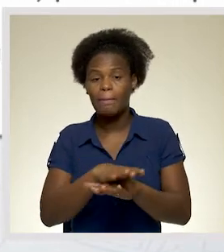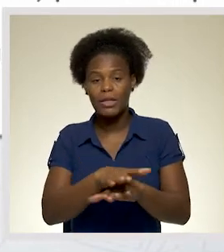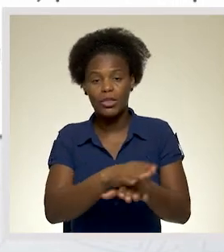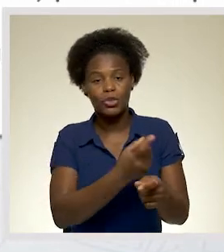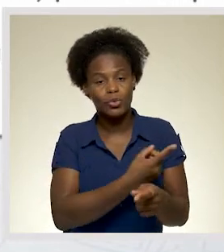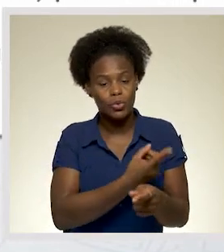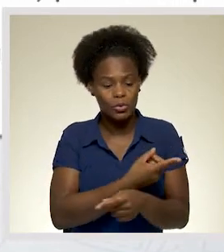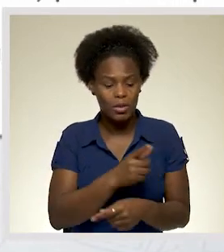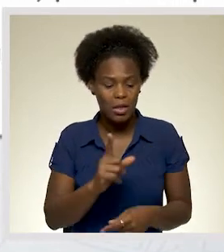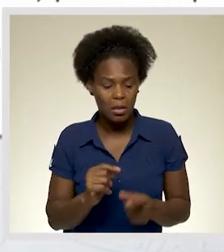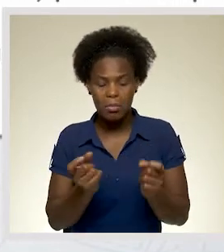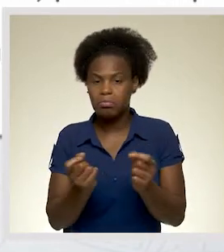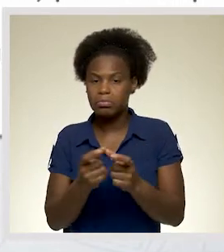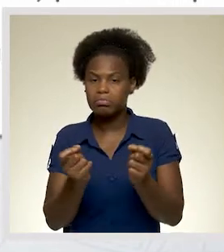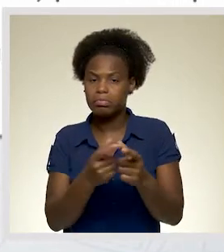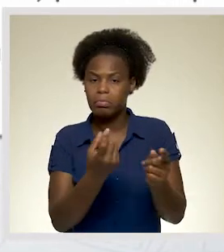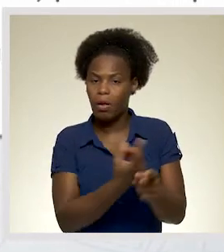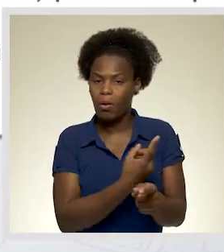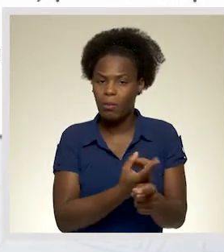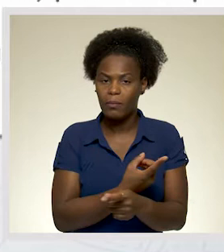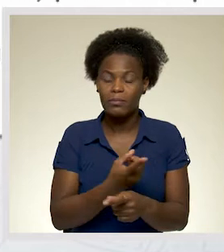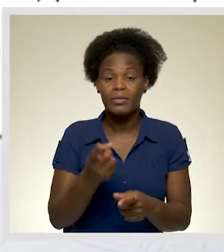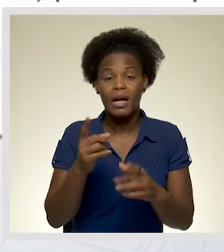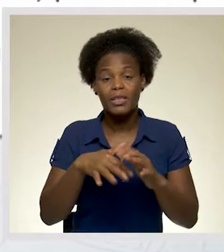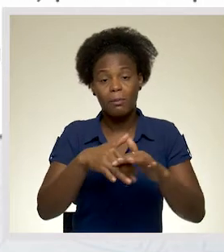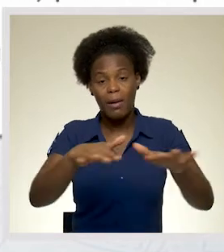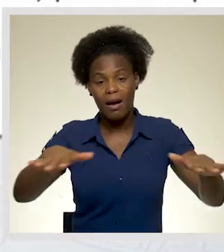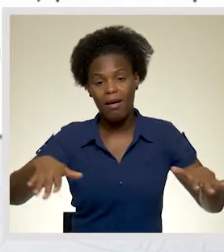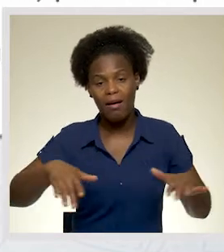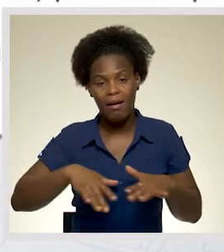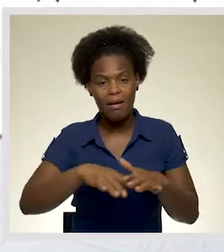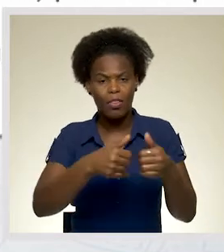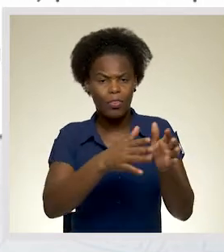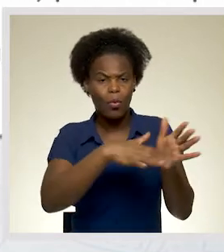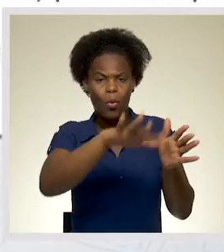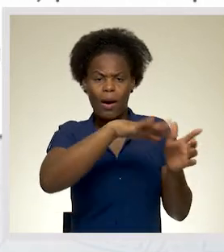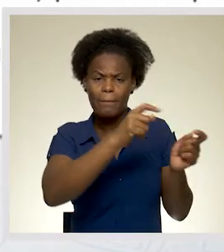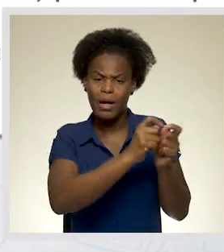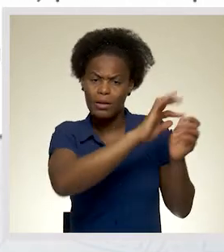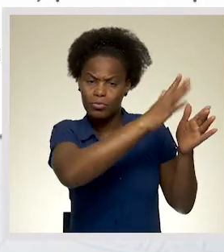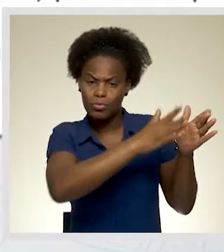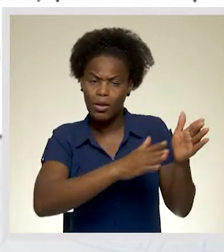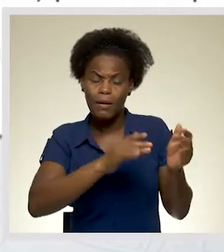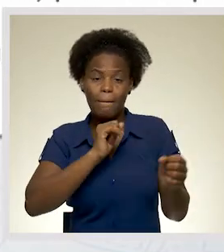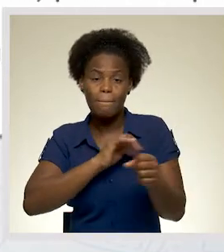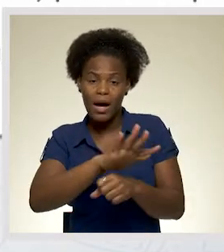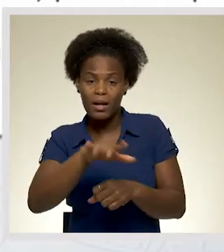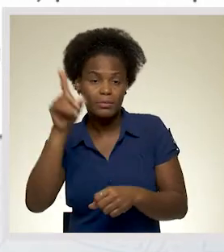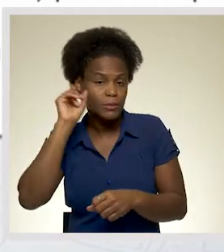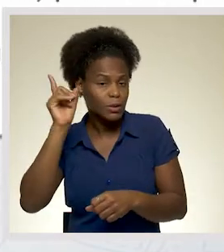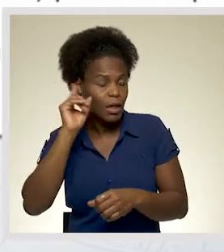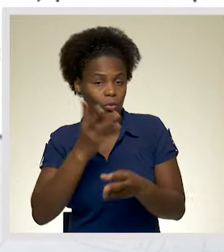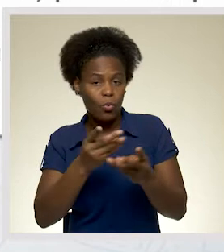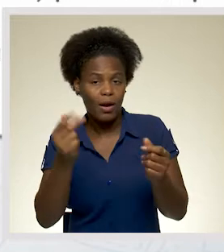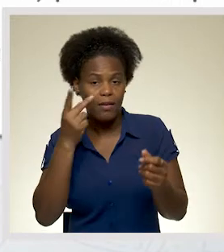e mariscos. As nossas praias e toda a orla marítima é importante para a qualidade de